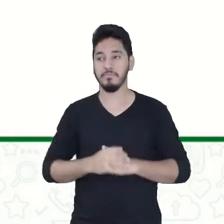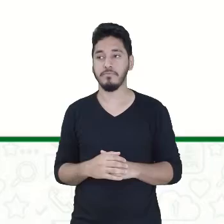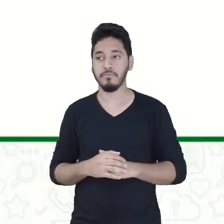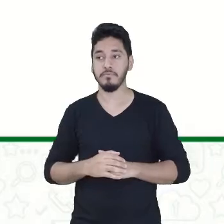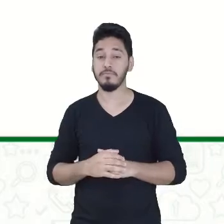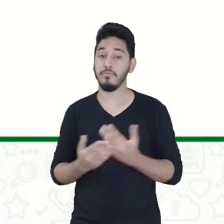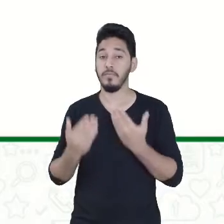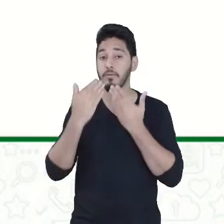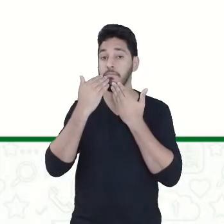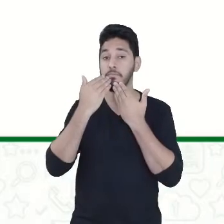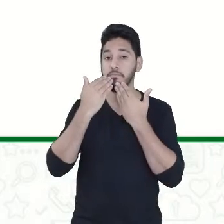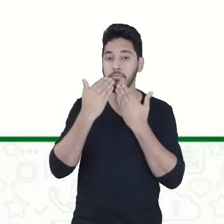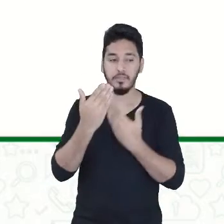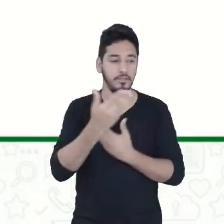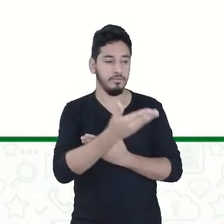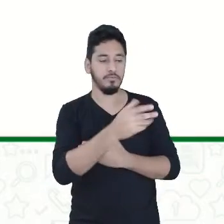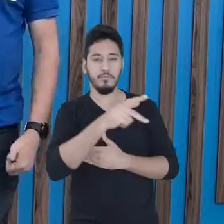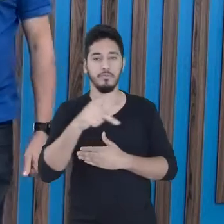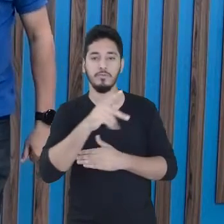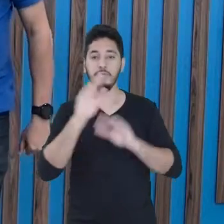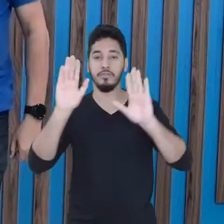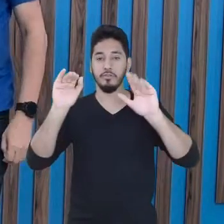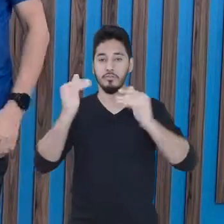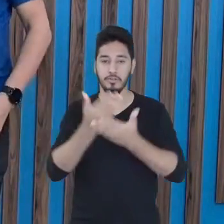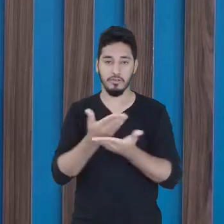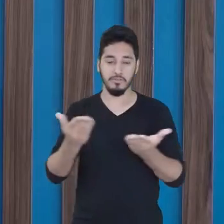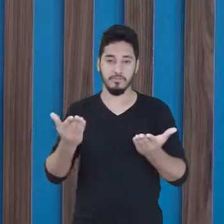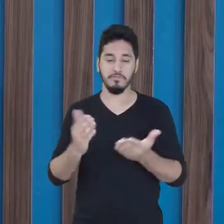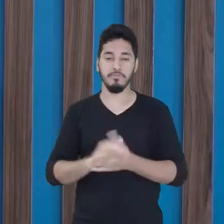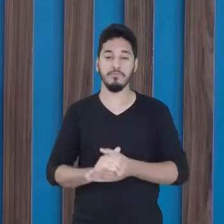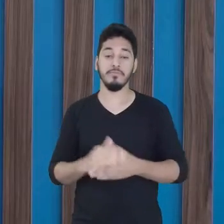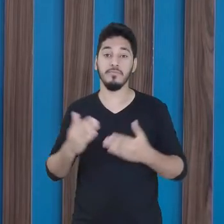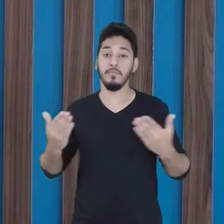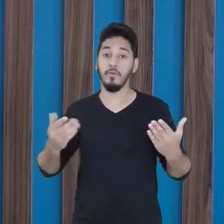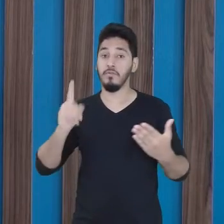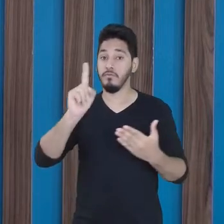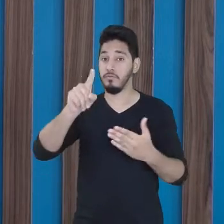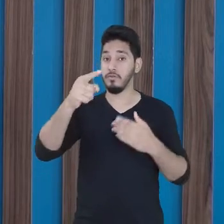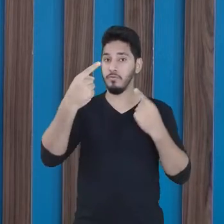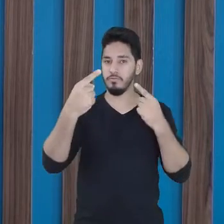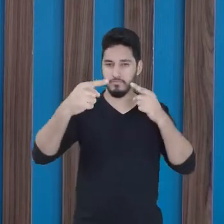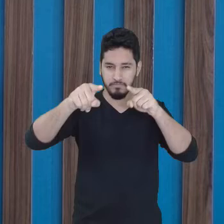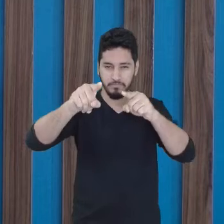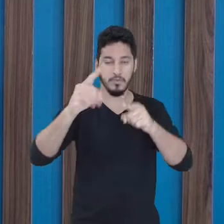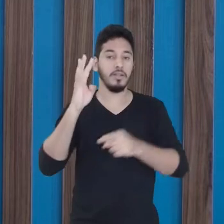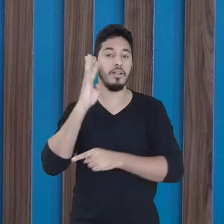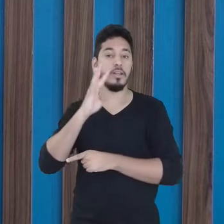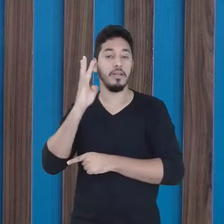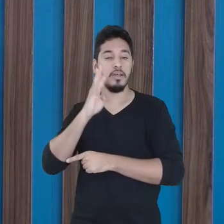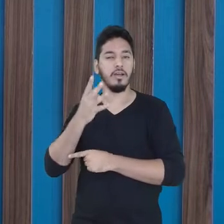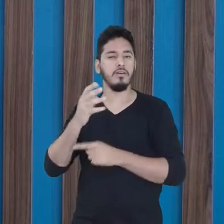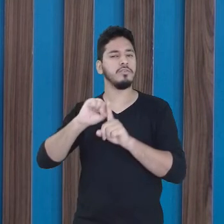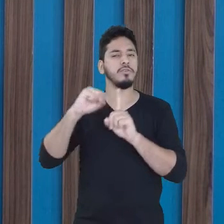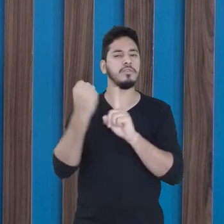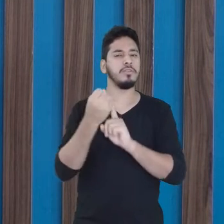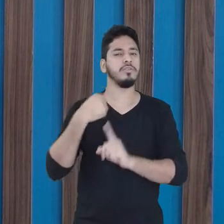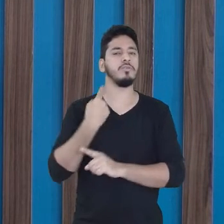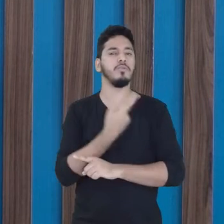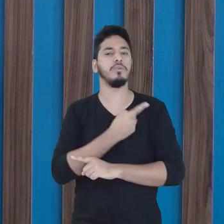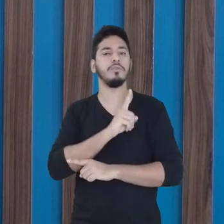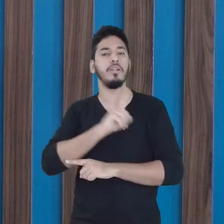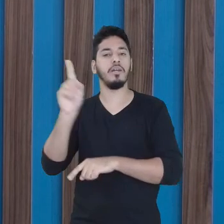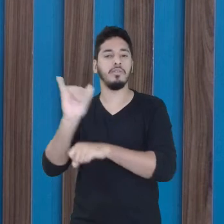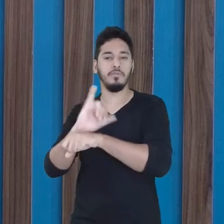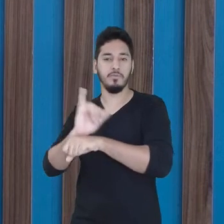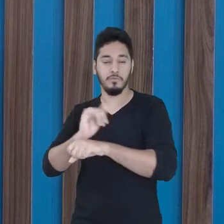eu peço à professora Vanessa que se despeça do meu povo bonito. Opa, fica aí esse desafio bem legal e socializa com a gente também lá no